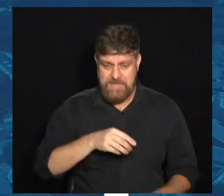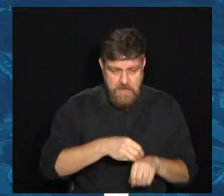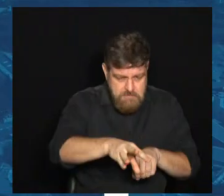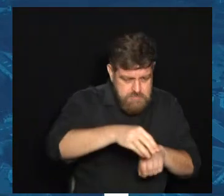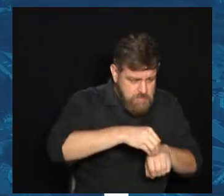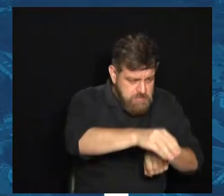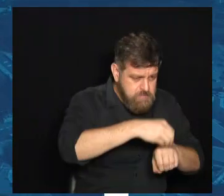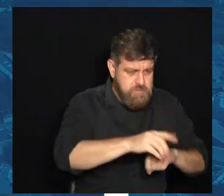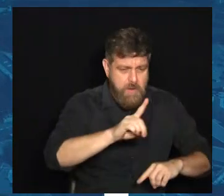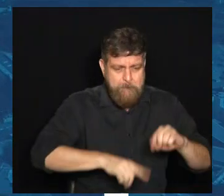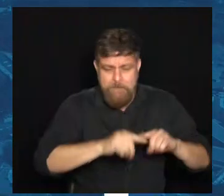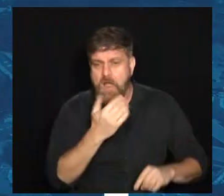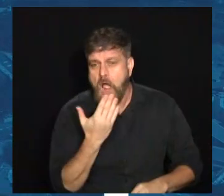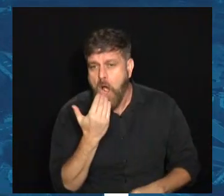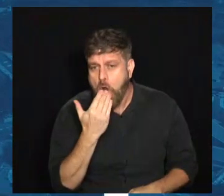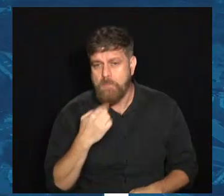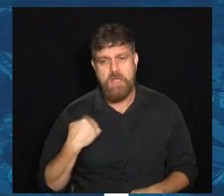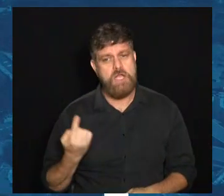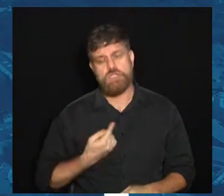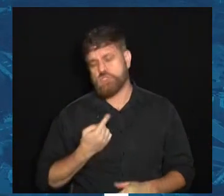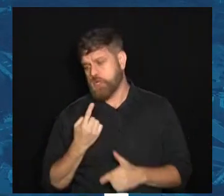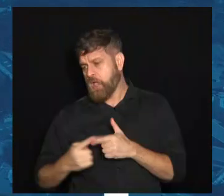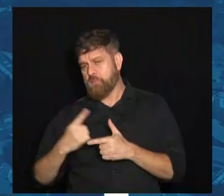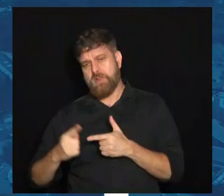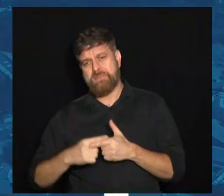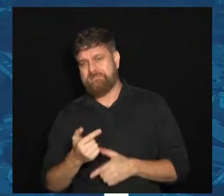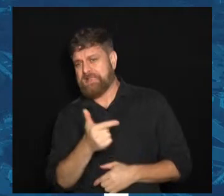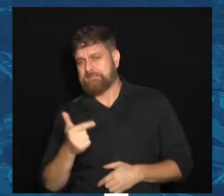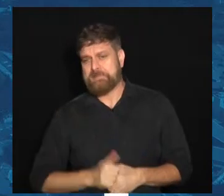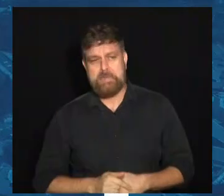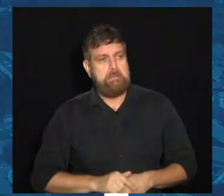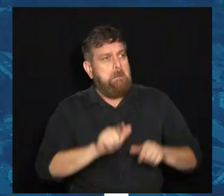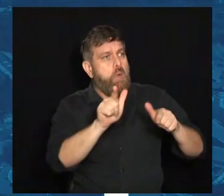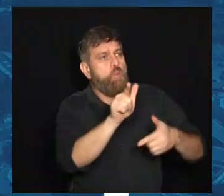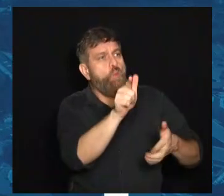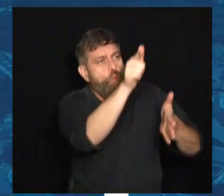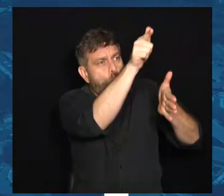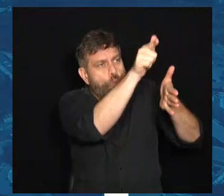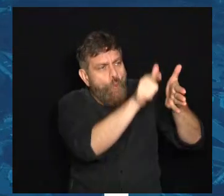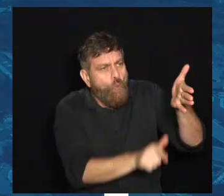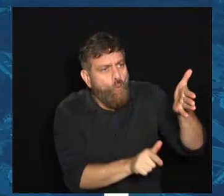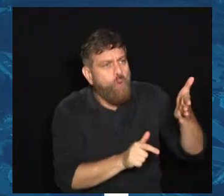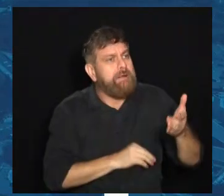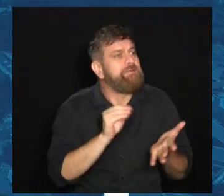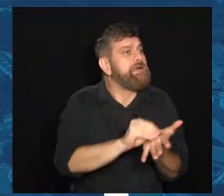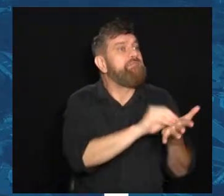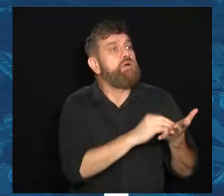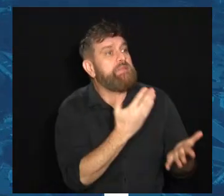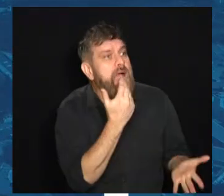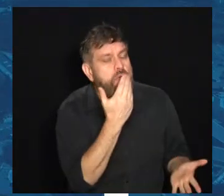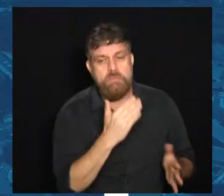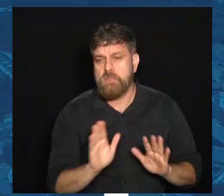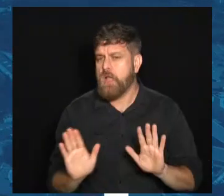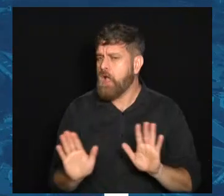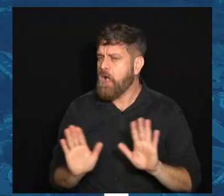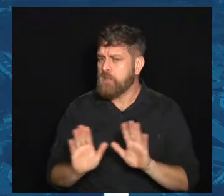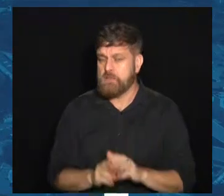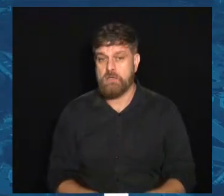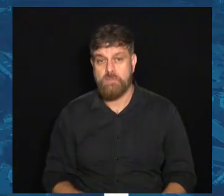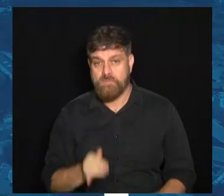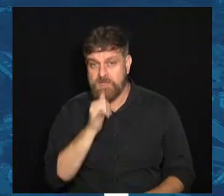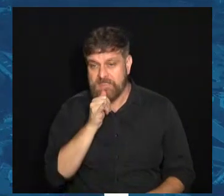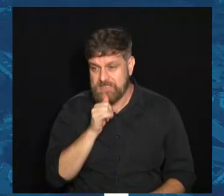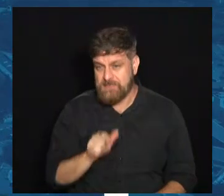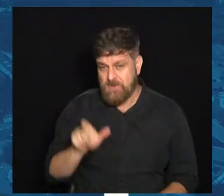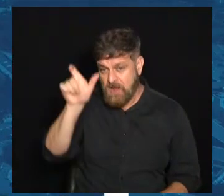abastecimento. Então, nós não teremos esse problema de desabastecimento. Segundo, se você consome